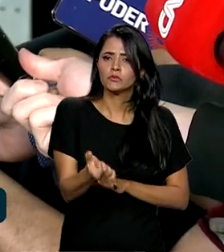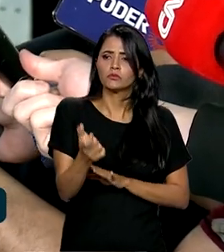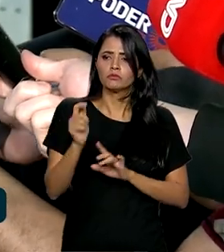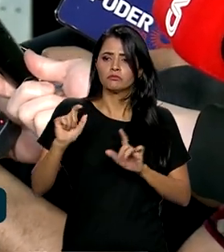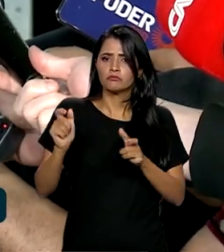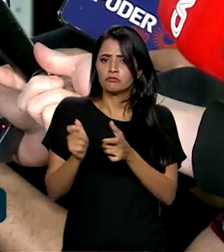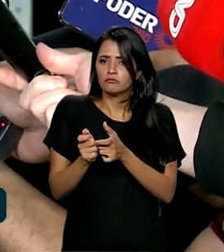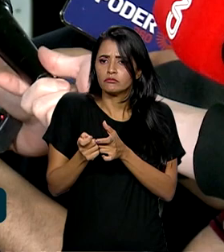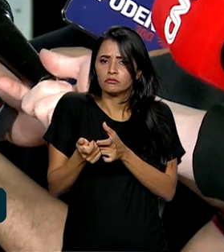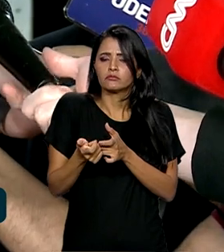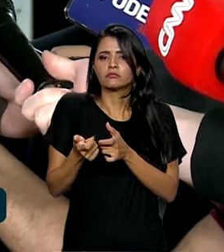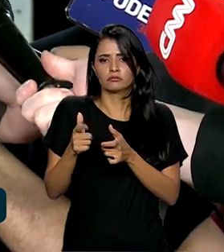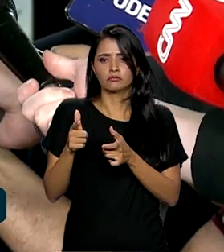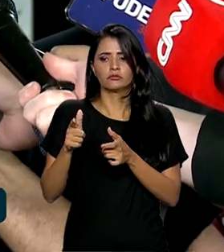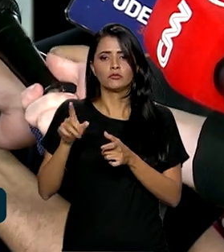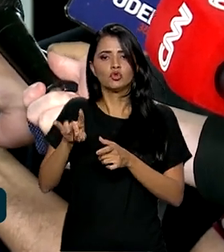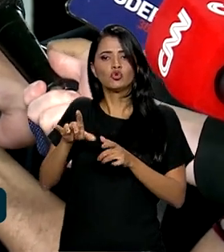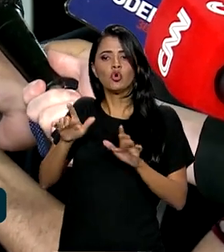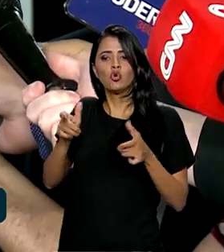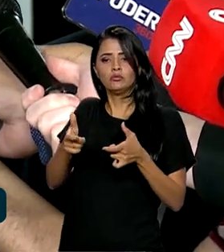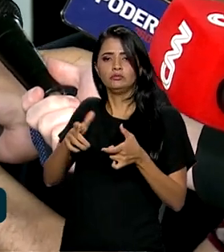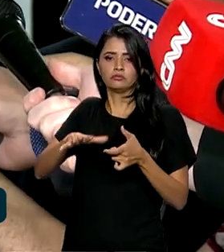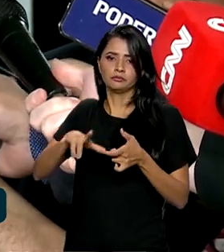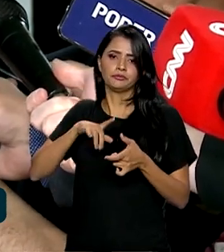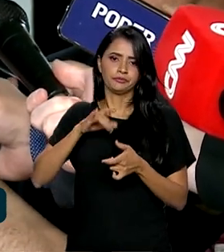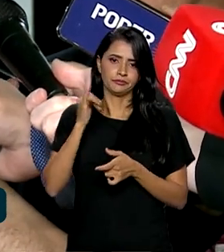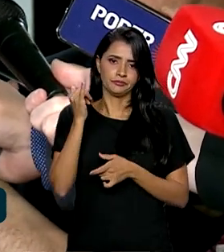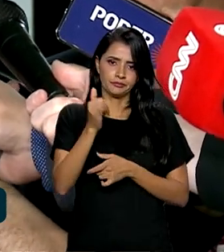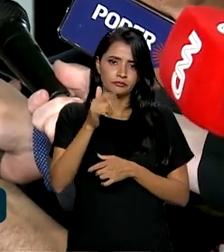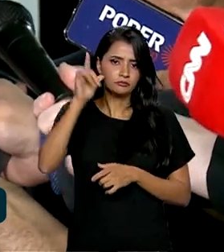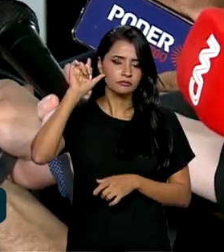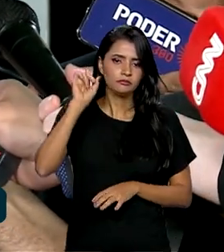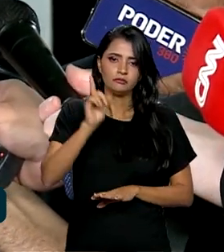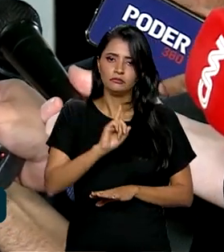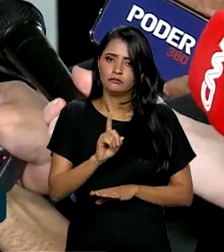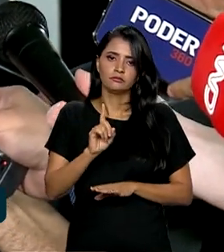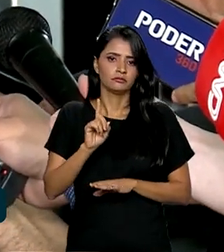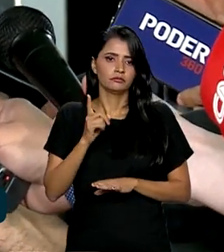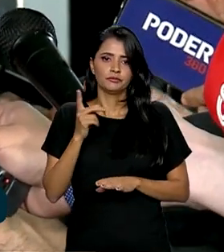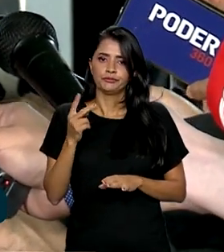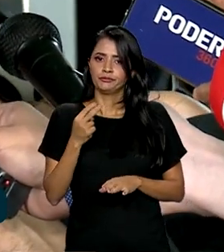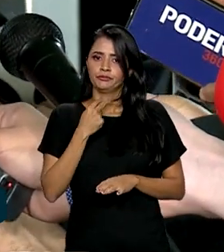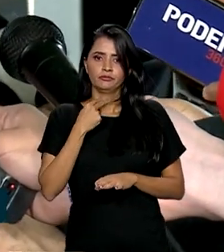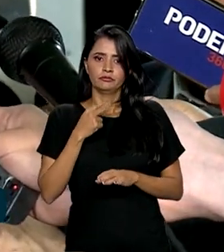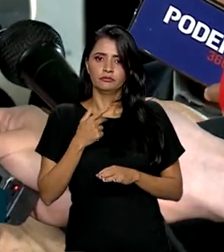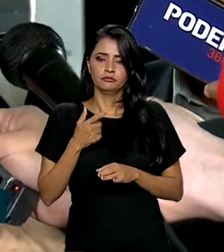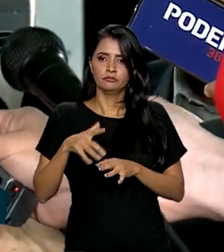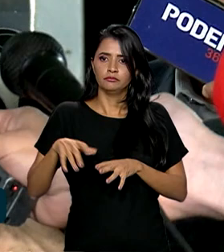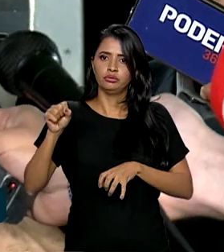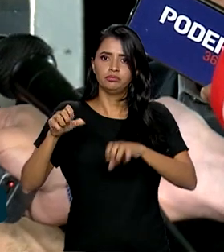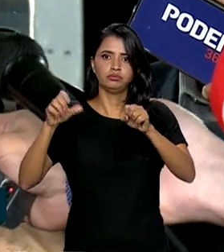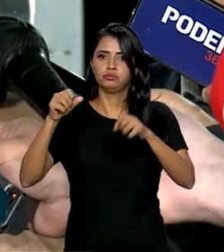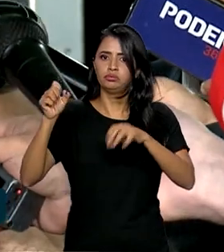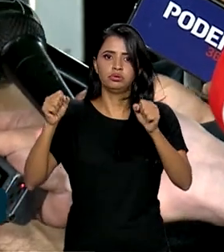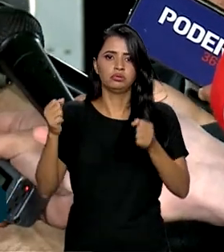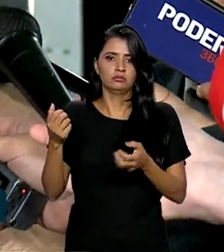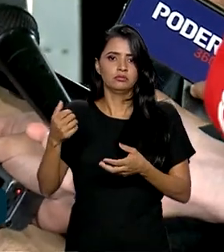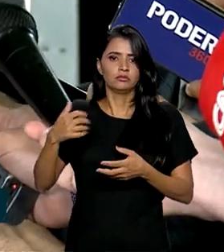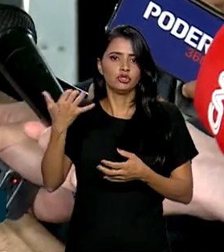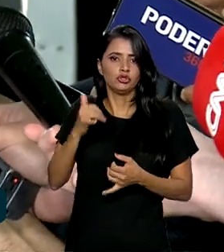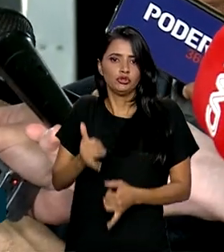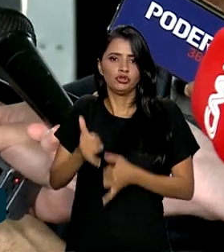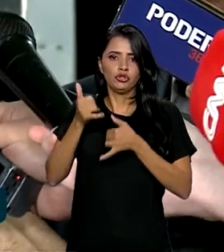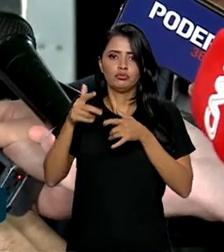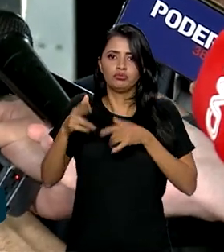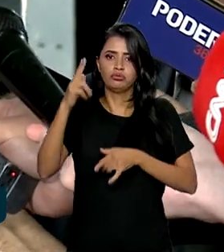magnitude. Ele, isoladamente, como nós dissemos ontem, ele não era suficiente para causar o colapso do sistema como um